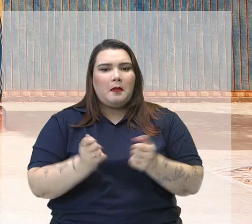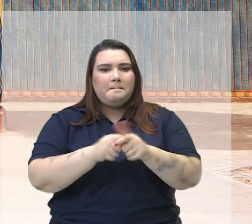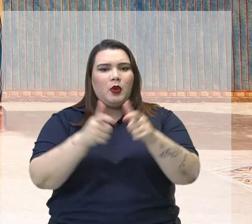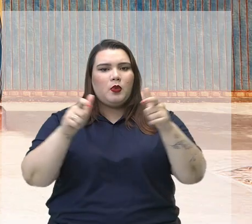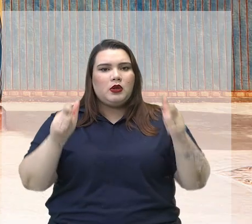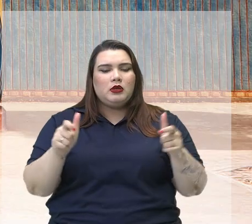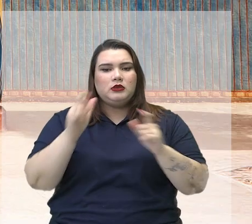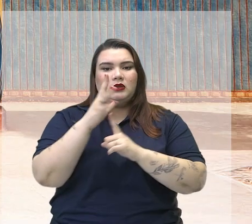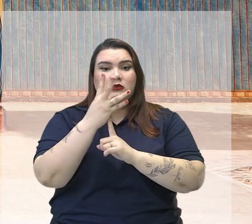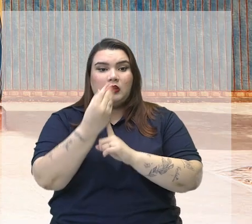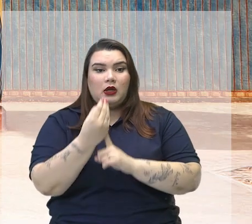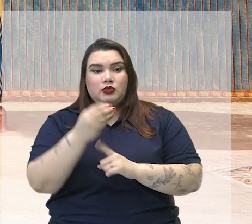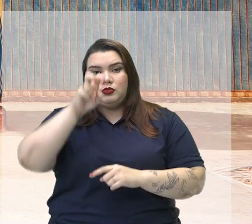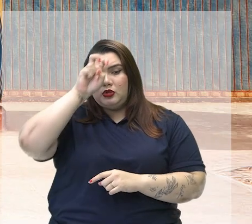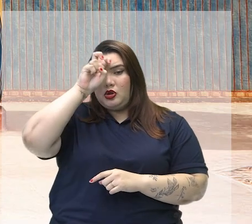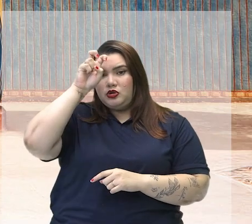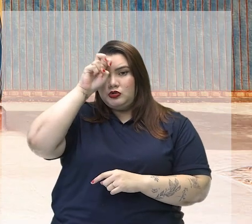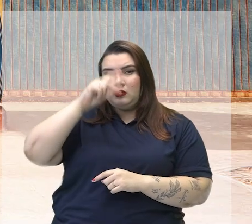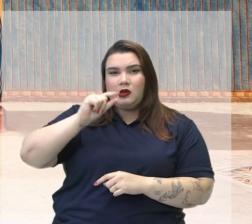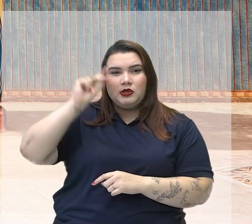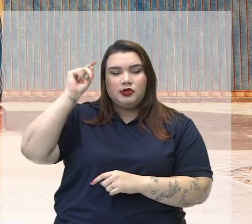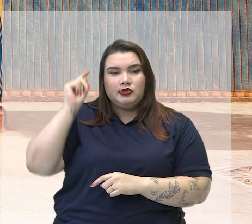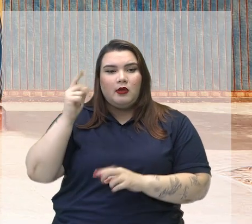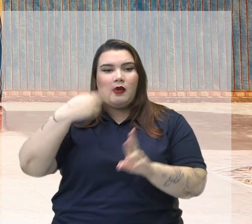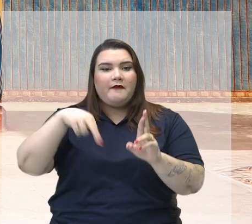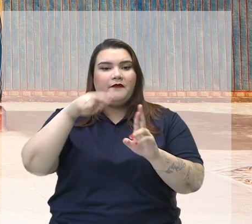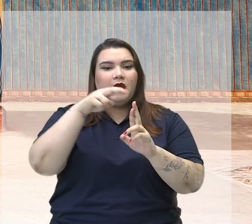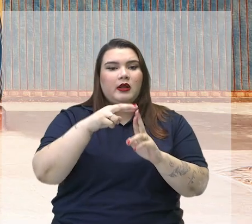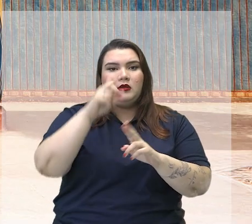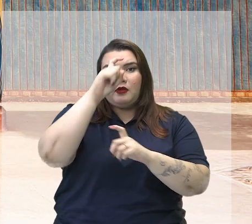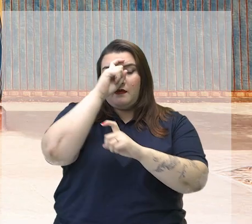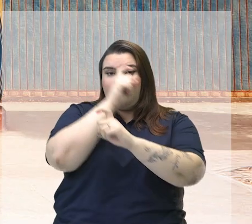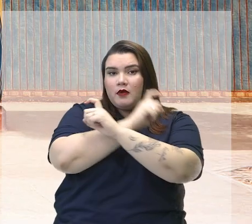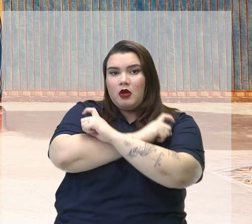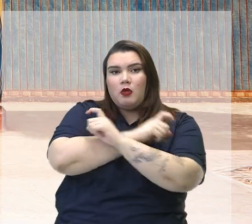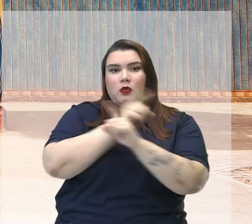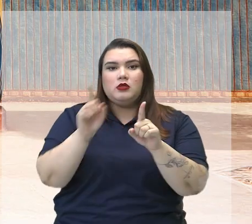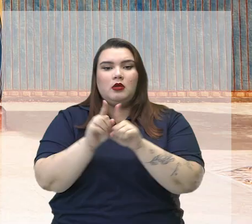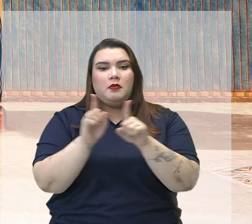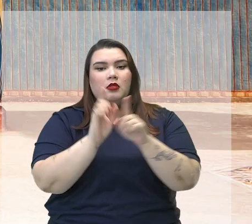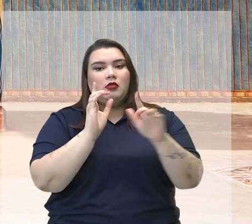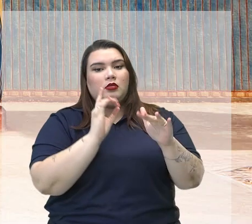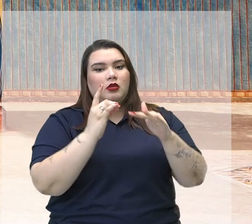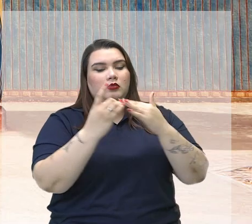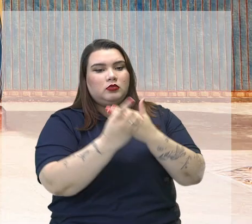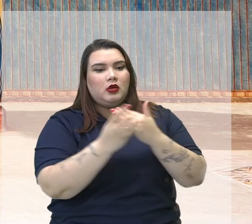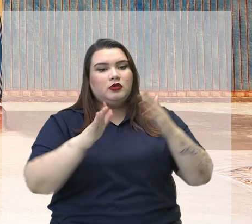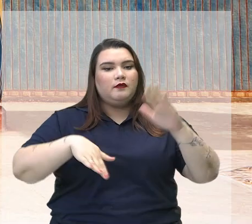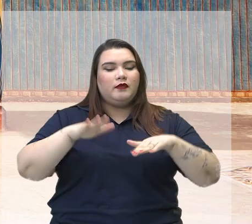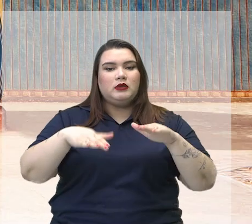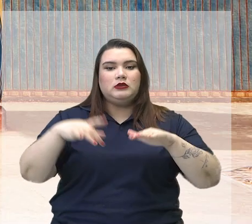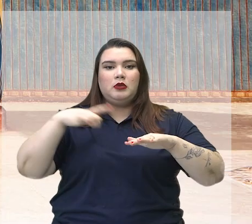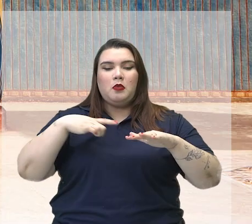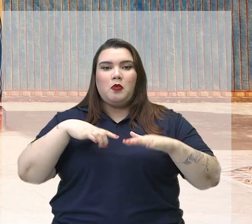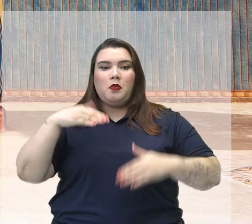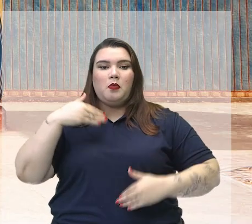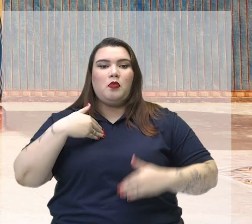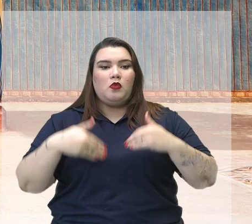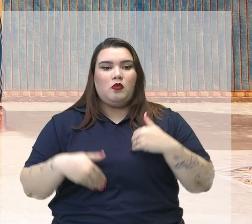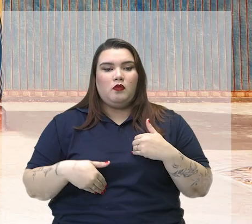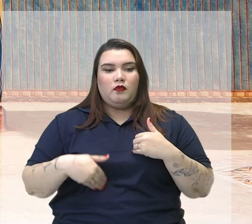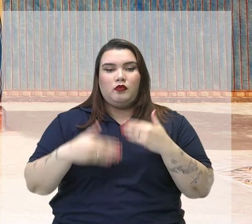das esculturas do Antigo Egito, ela retrata faraós e divindades, geralmente em poses